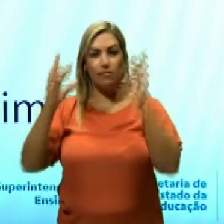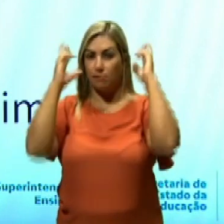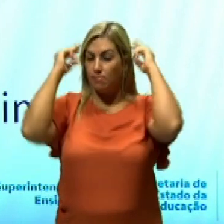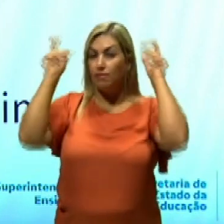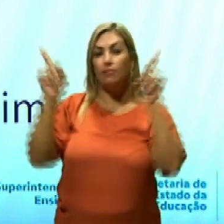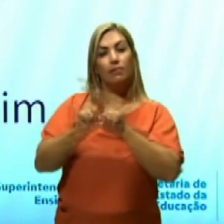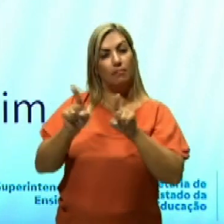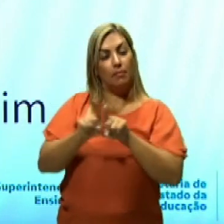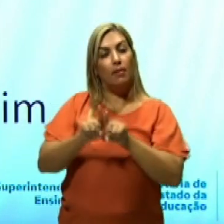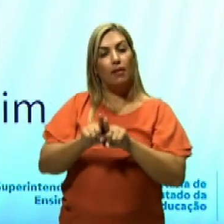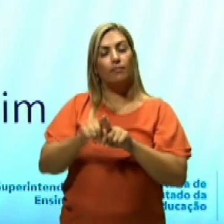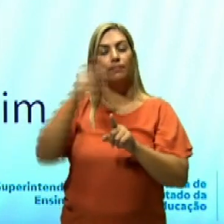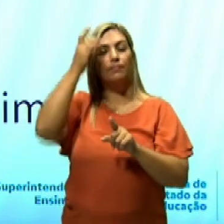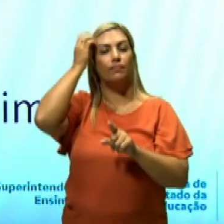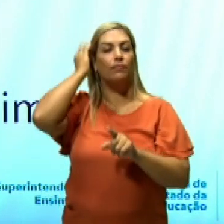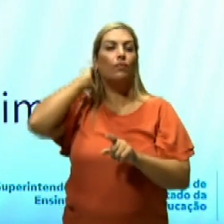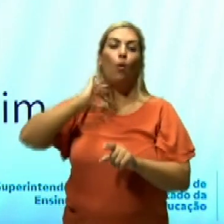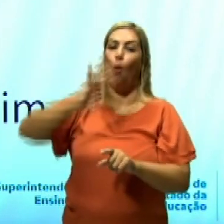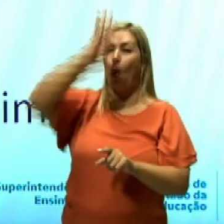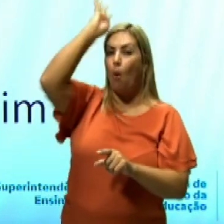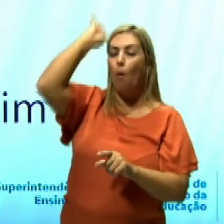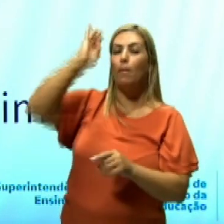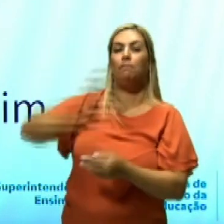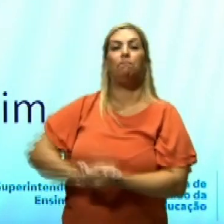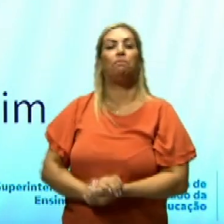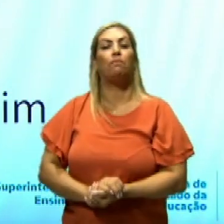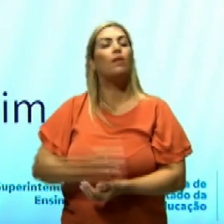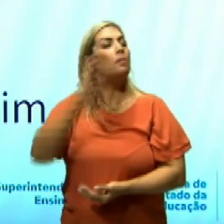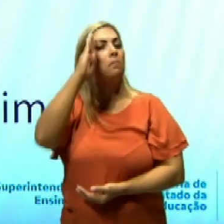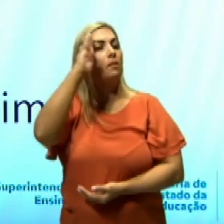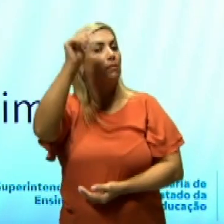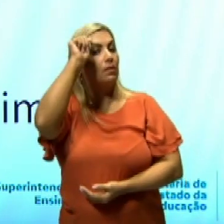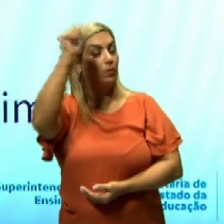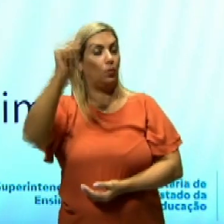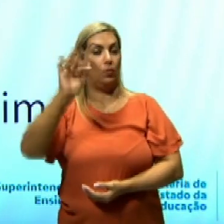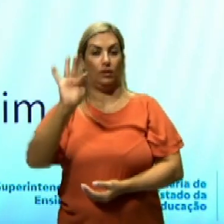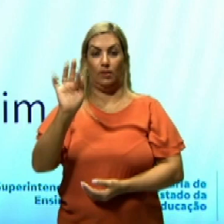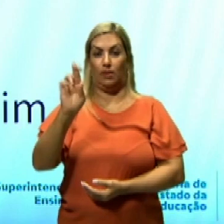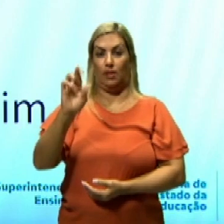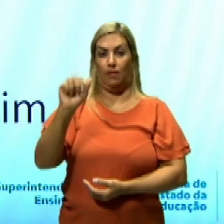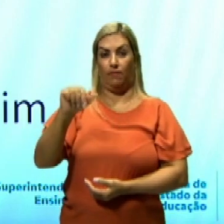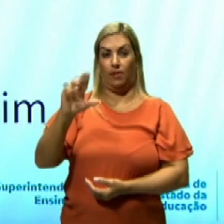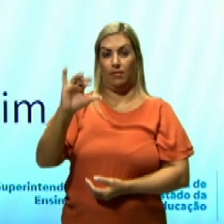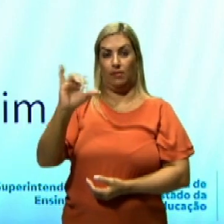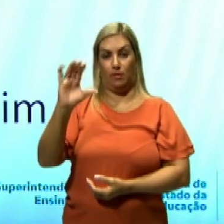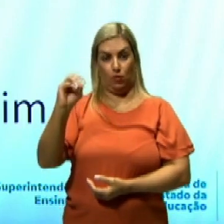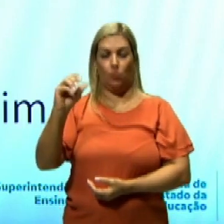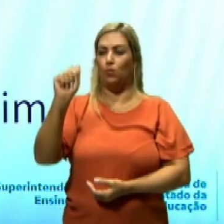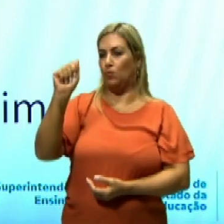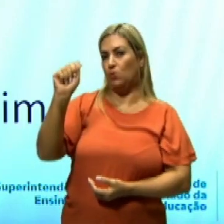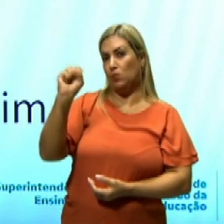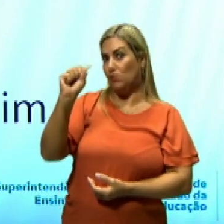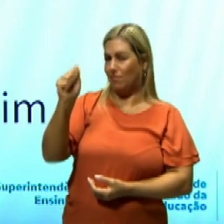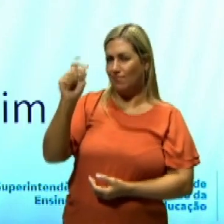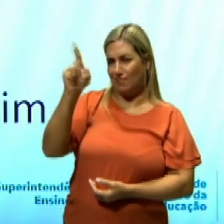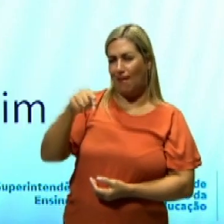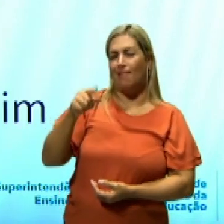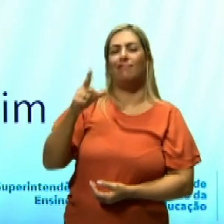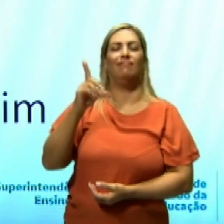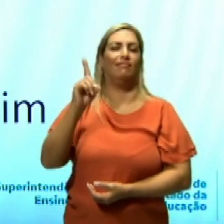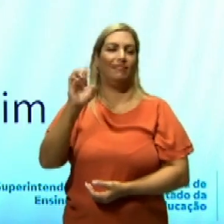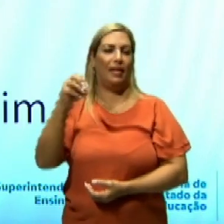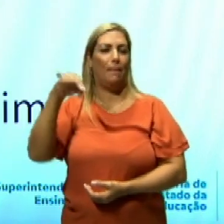vem esse retorno a tudo aquilo os principais autores francisco de sá miranda conhecido como sá de